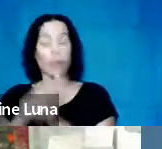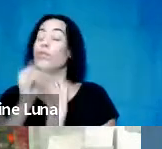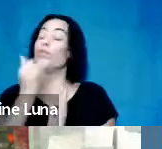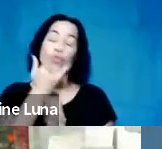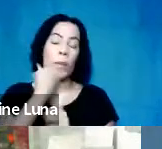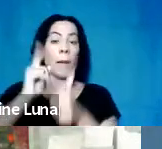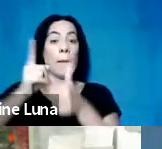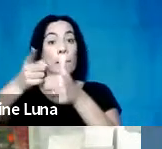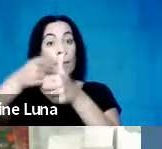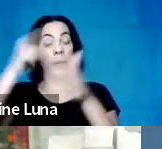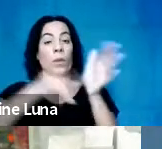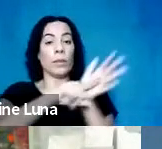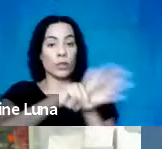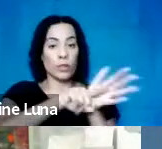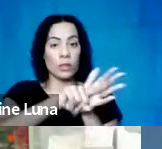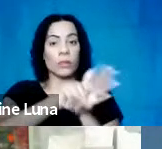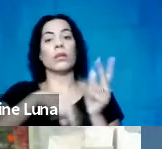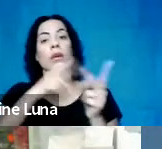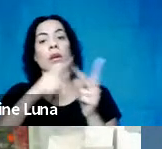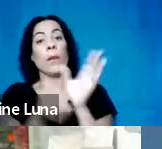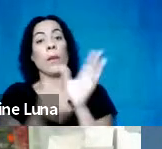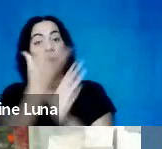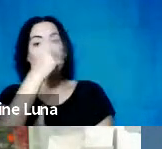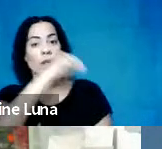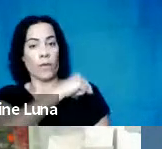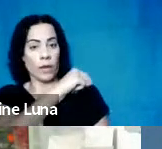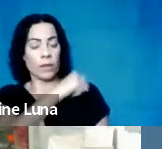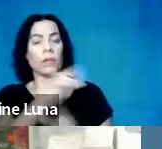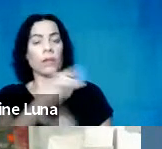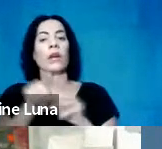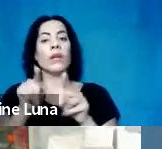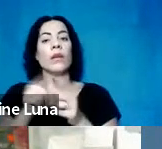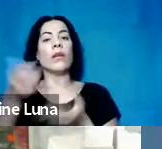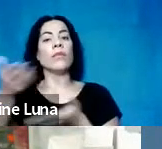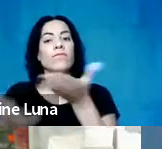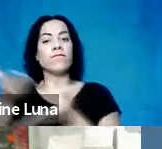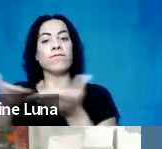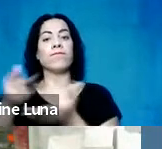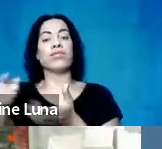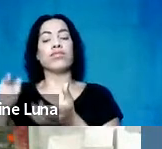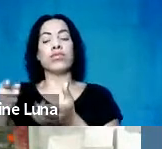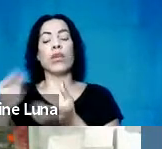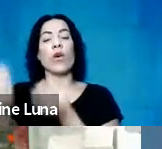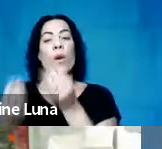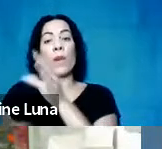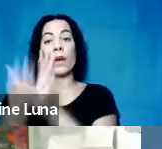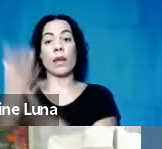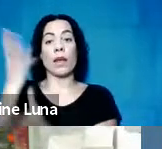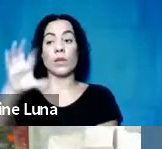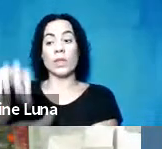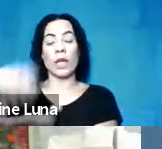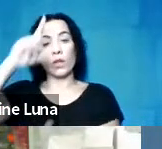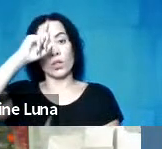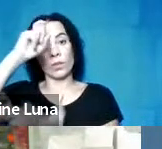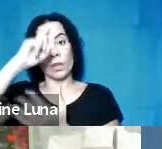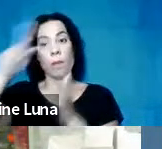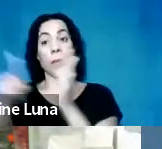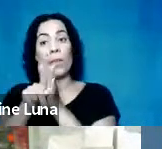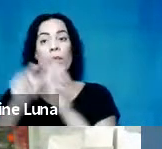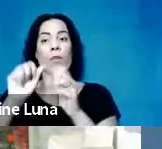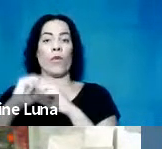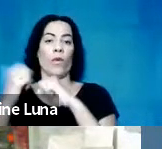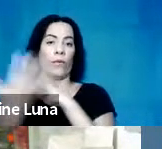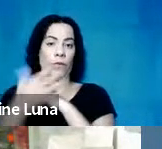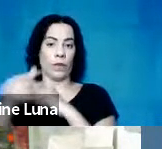primeiro produção de vacinas, assistência com a criação do Centro Hospitalar para COVID-19, que foi